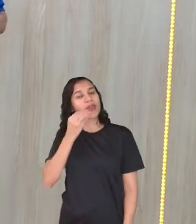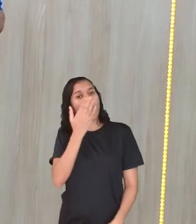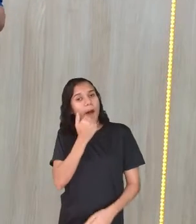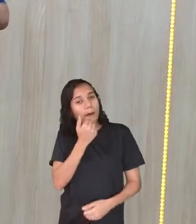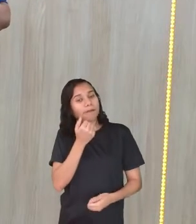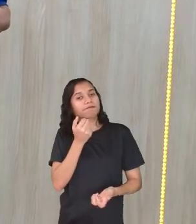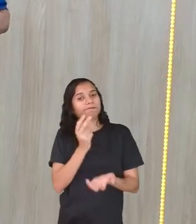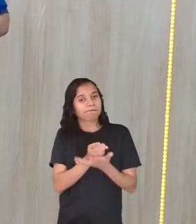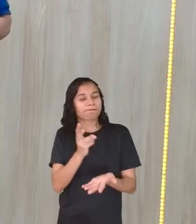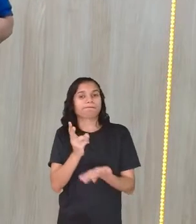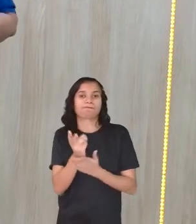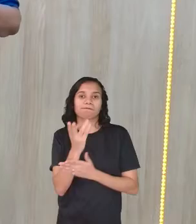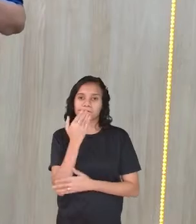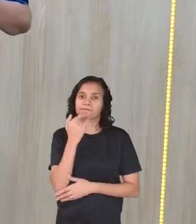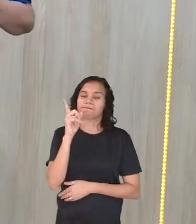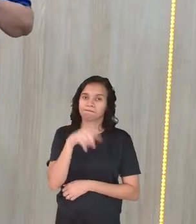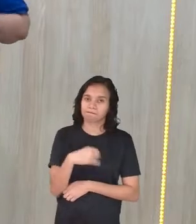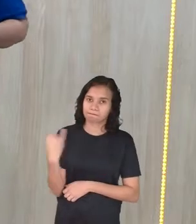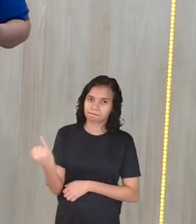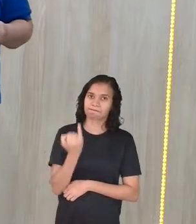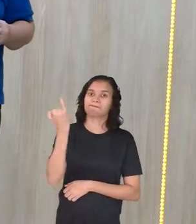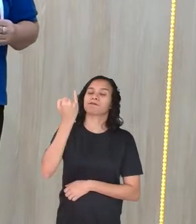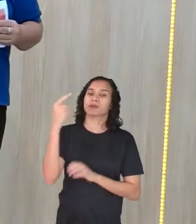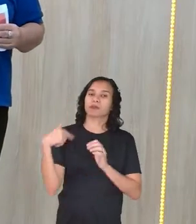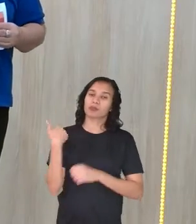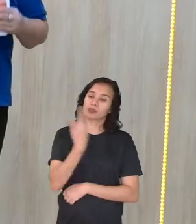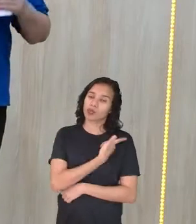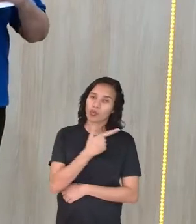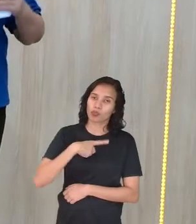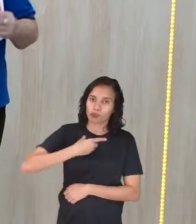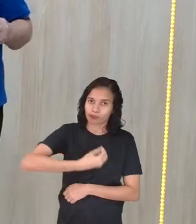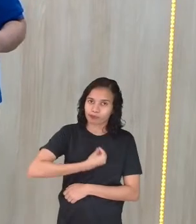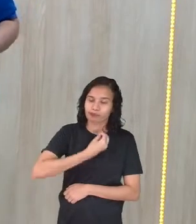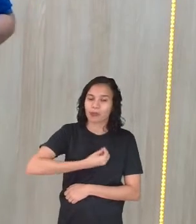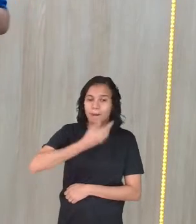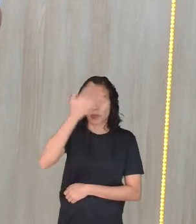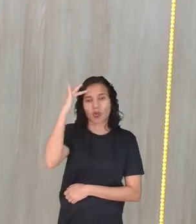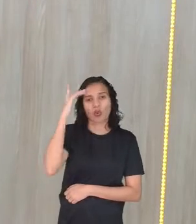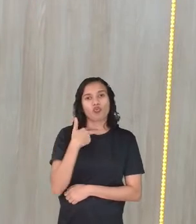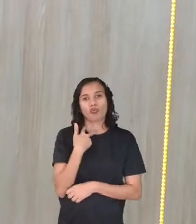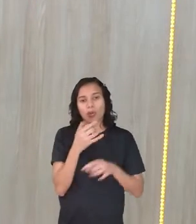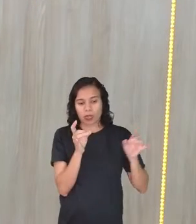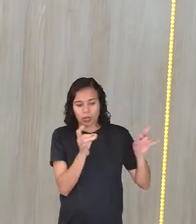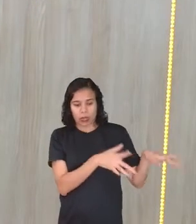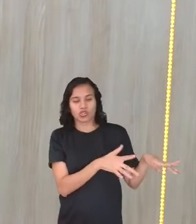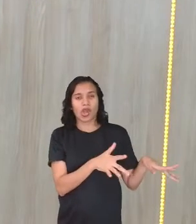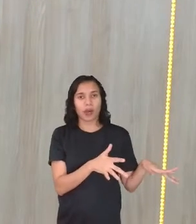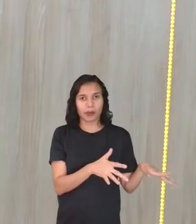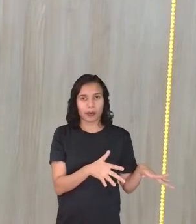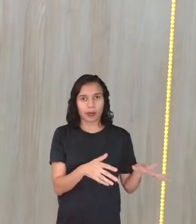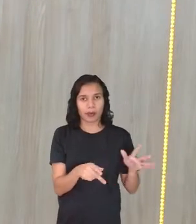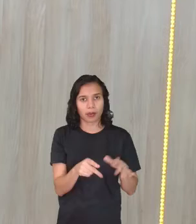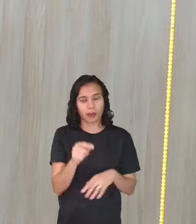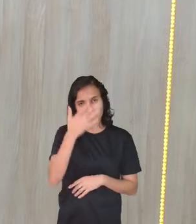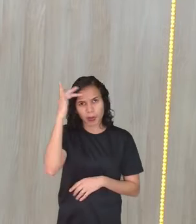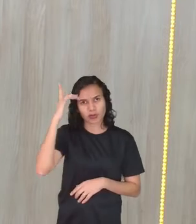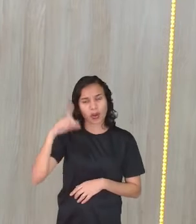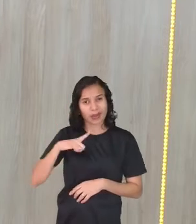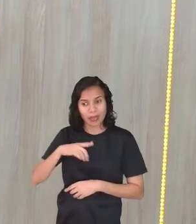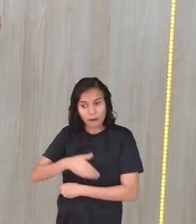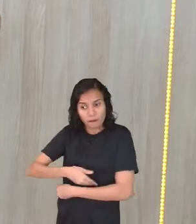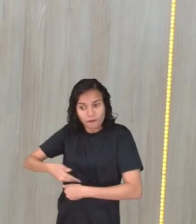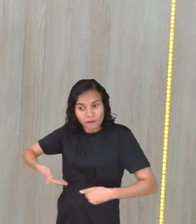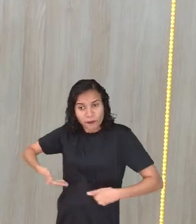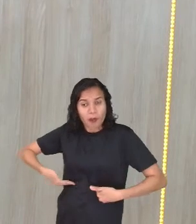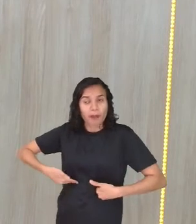tem, e o alimento é algo, né, essencial à nossa sobrevivência, e tem muita gente que não está na escola e está passando fome.